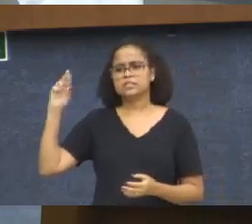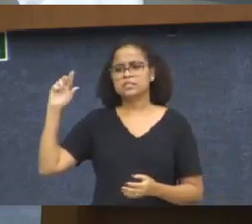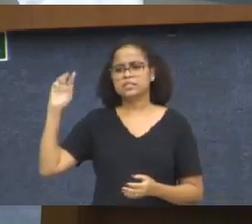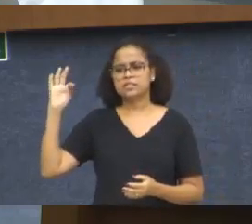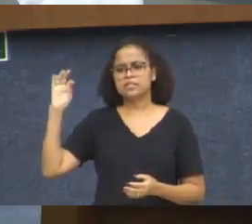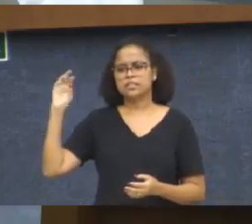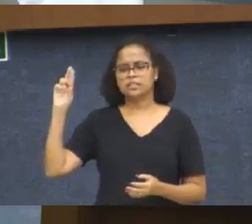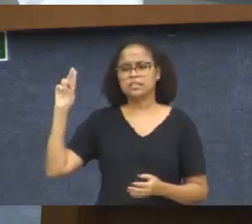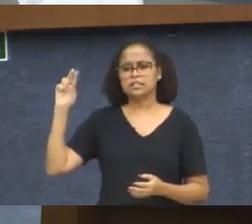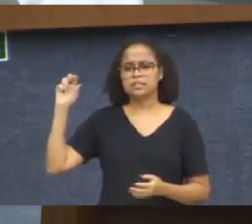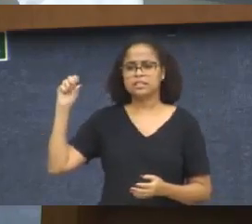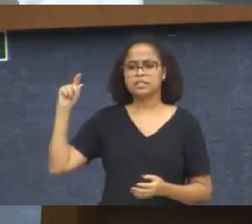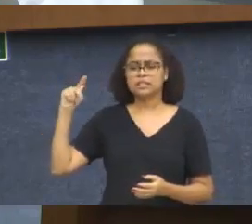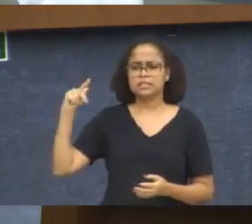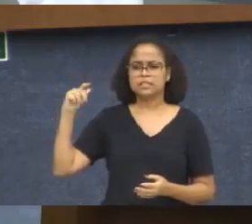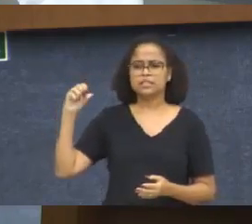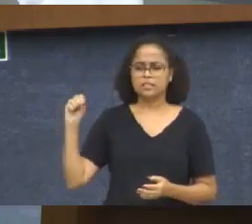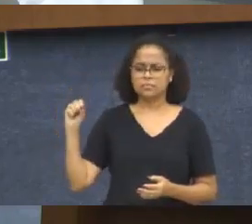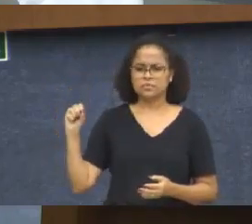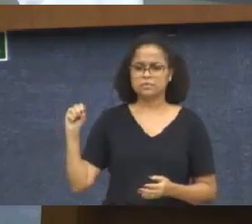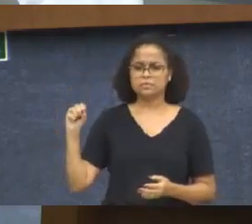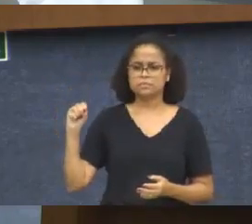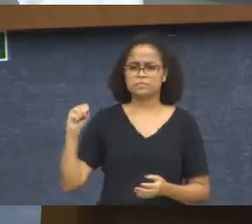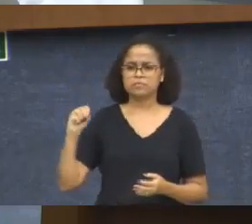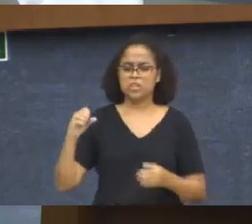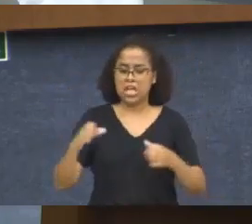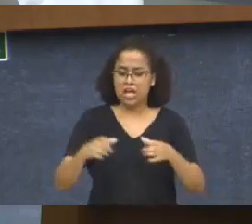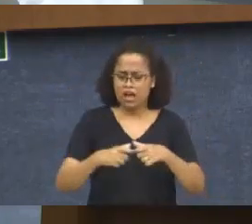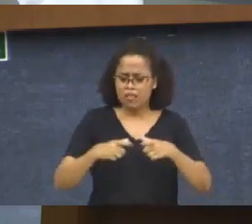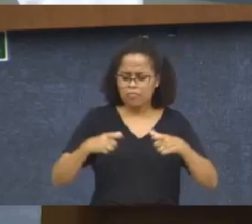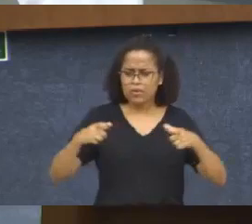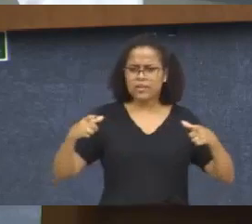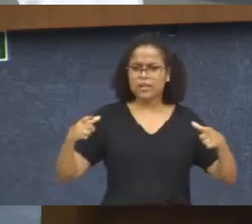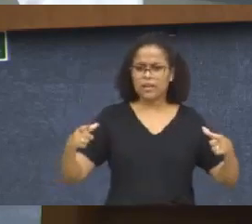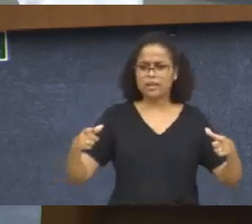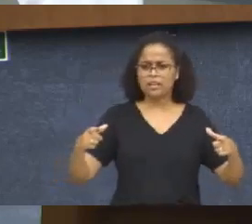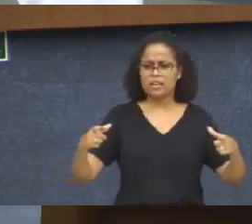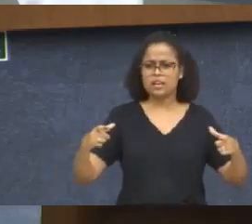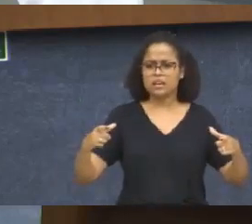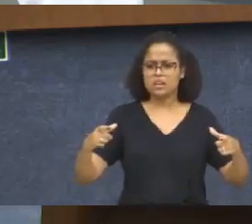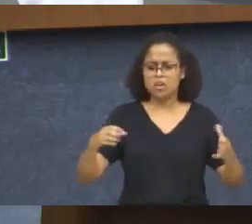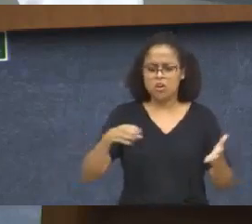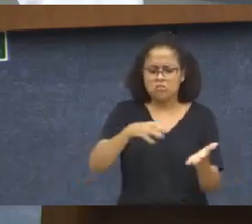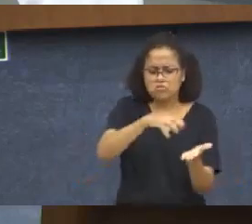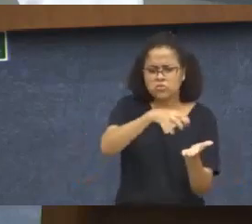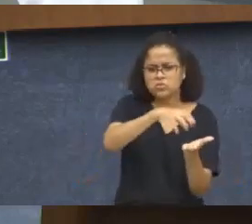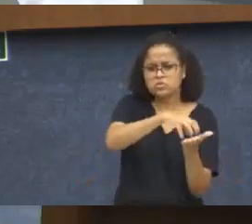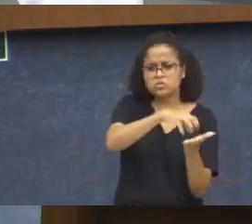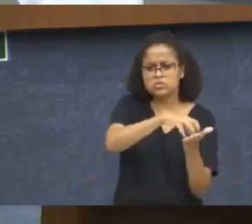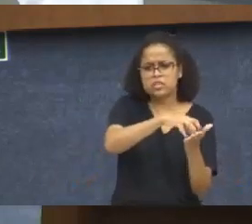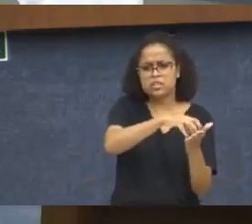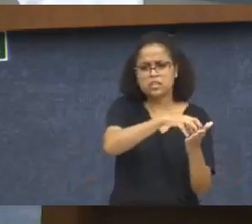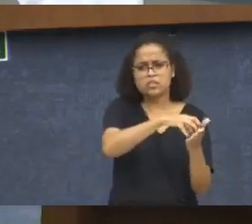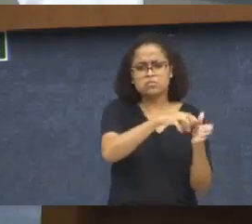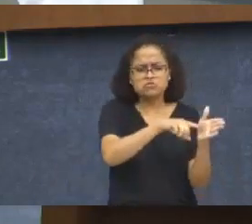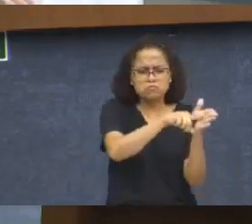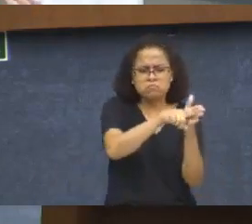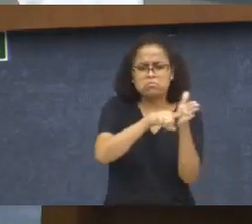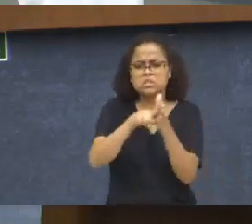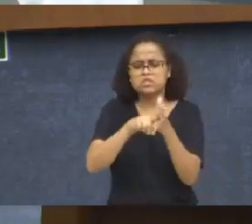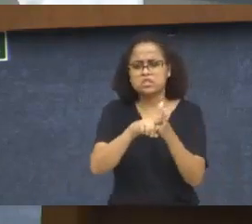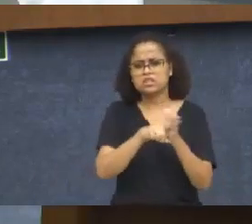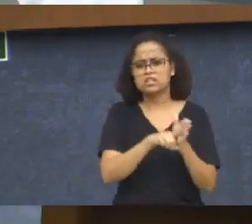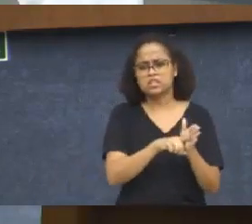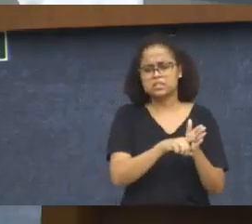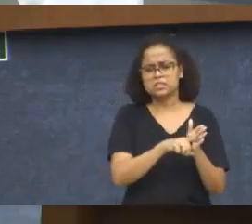para pesquisa, em que vai ser possível ampliar centros de pesquisa em que a gente coloca a academia, o mercado e